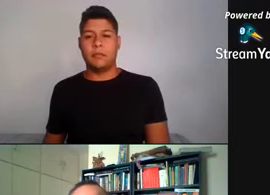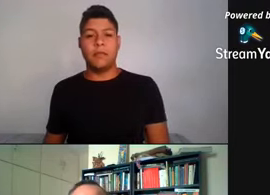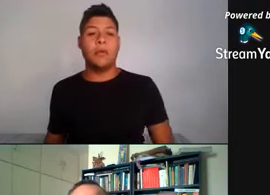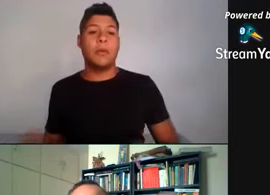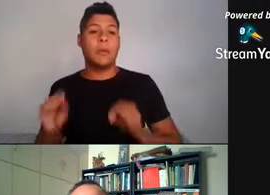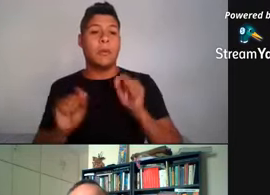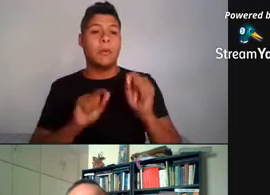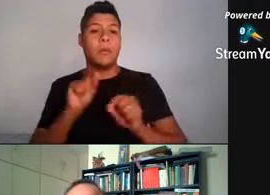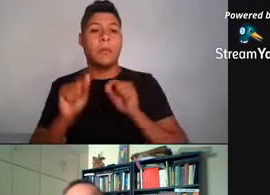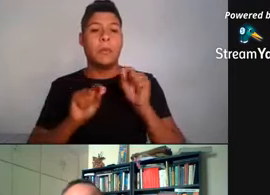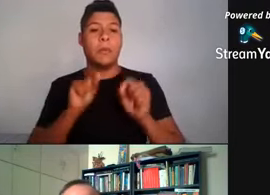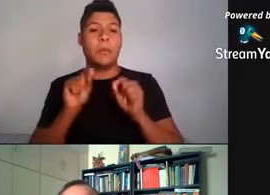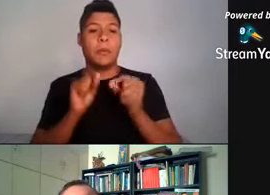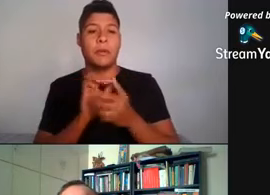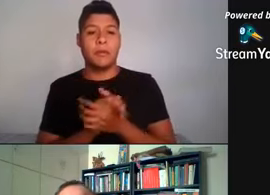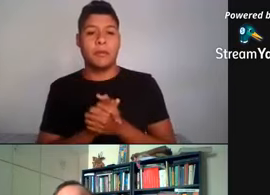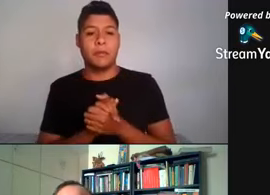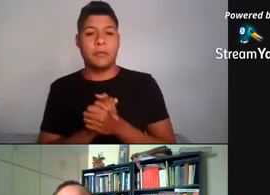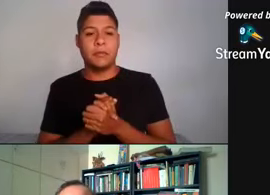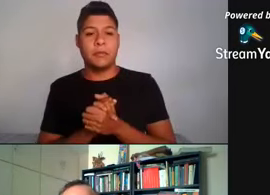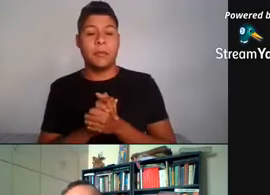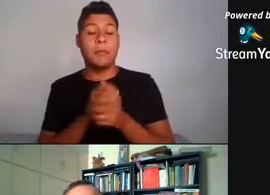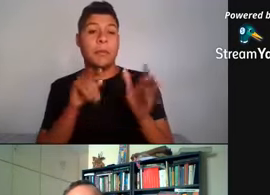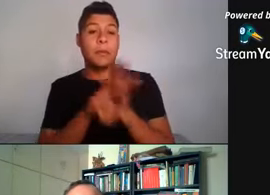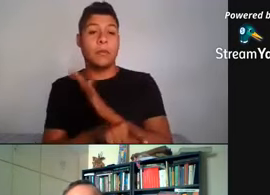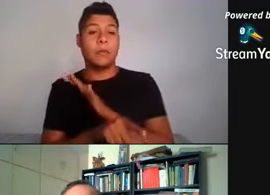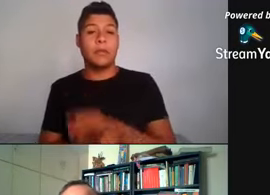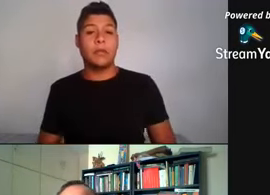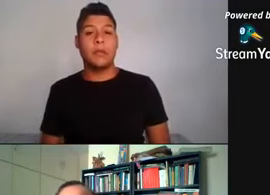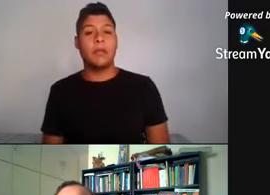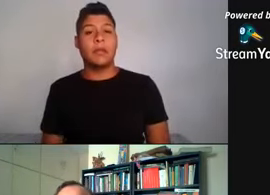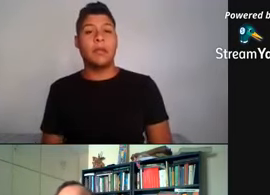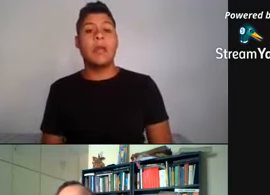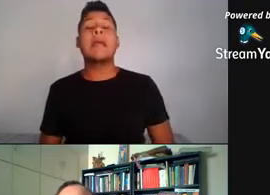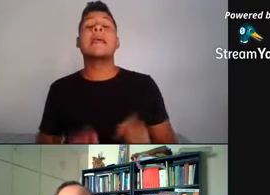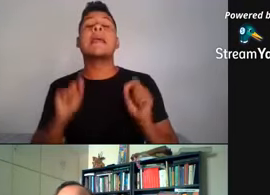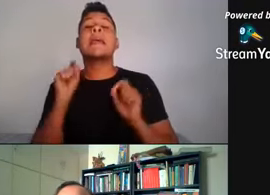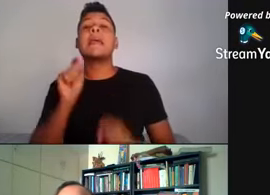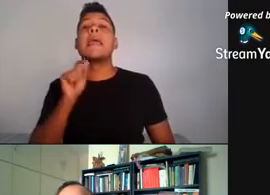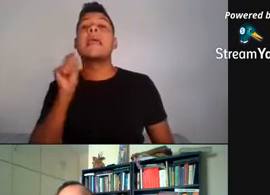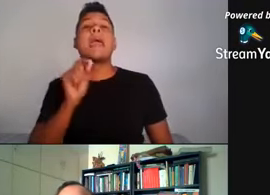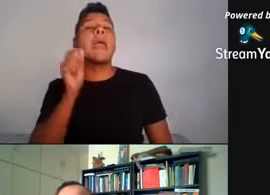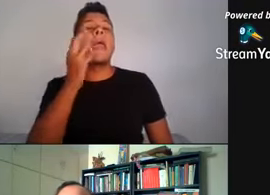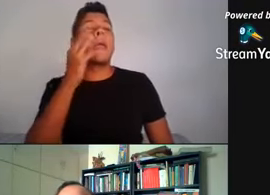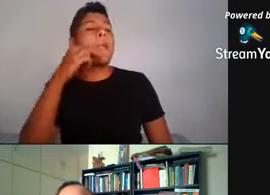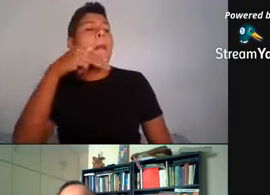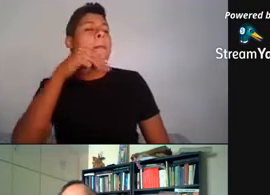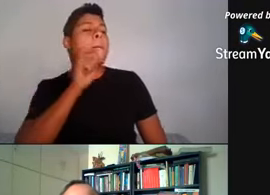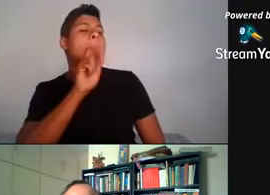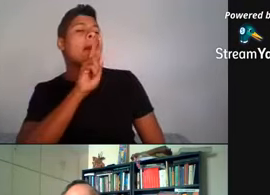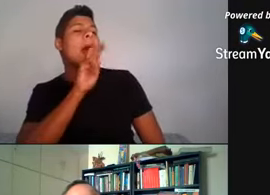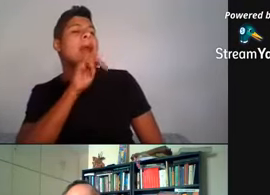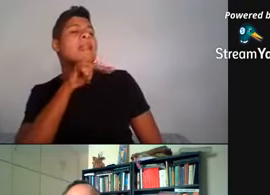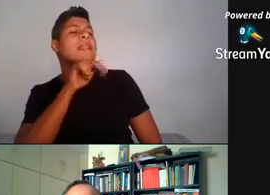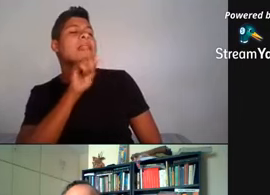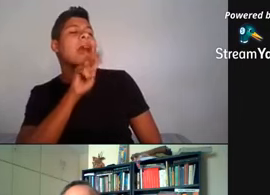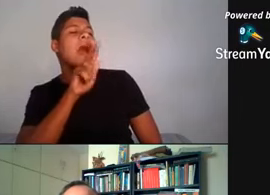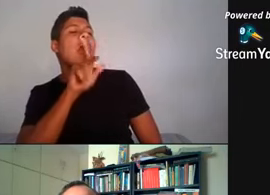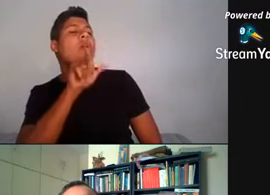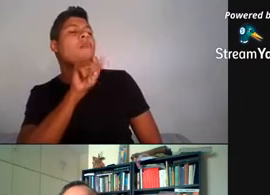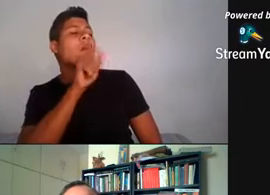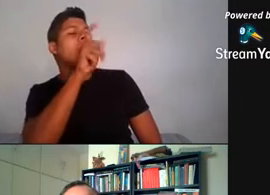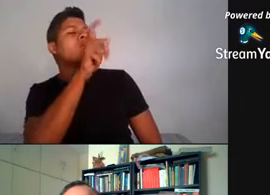seguinte, a gente pergunta, quem é a Marinalva Cruz? Eu quero que você